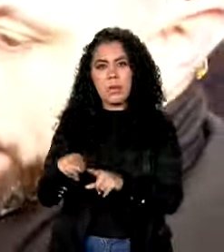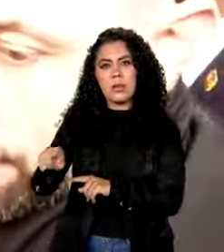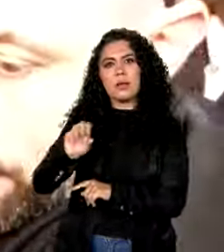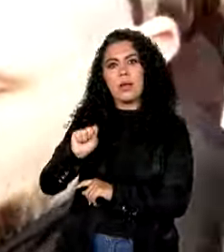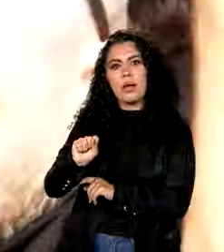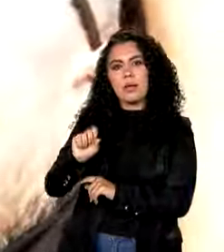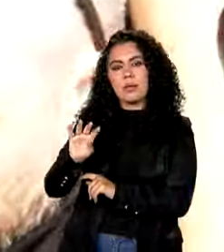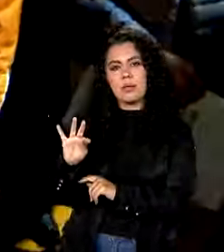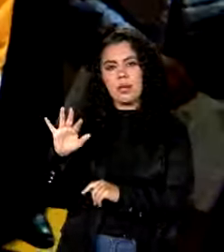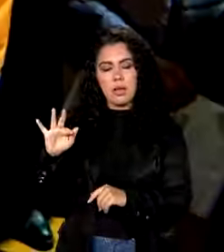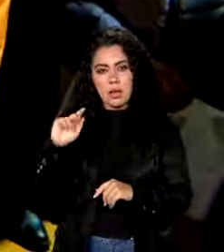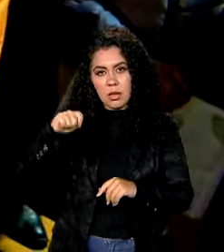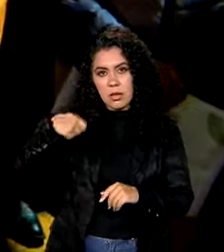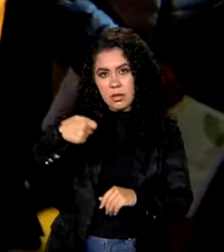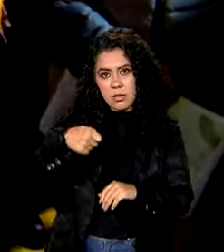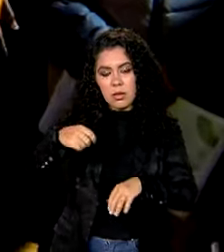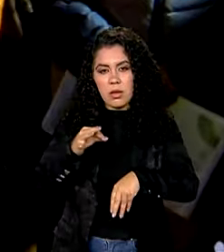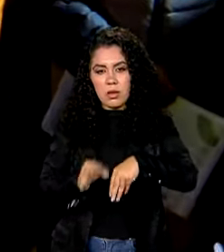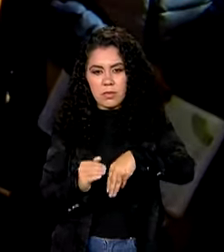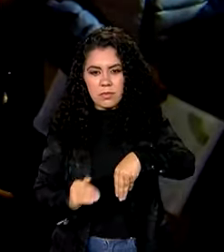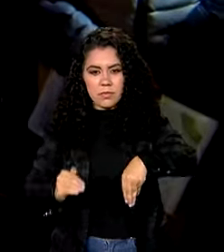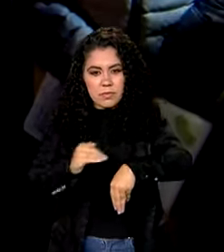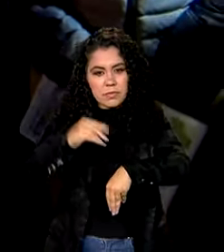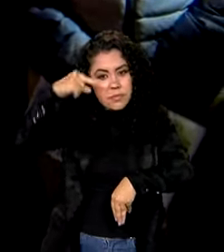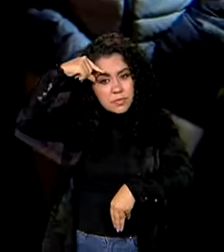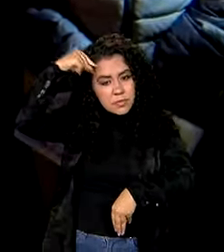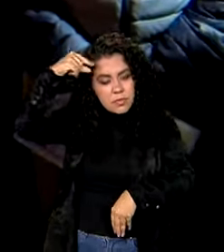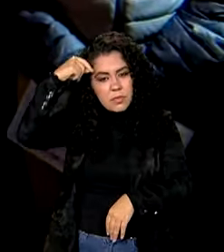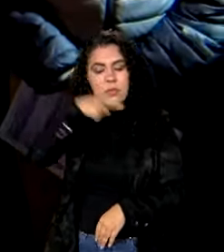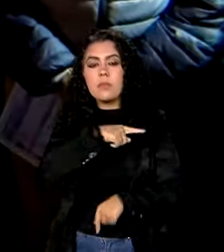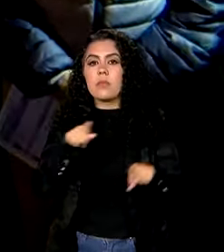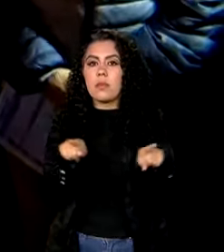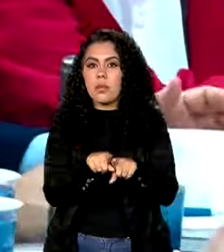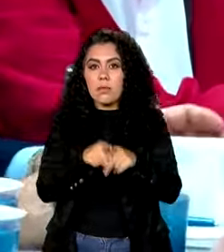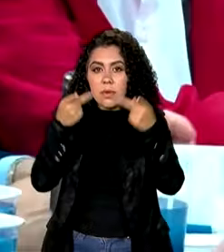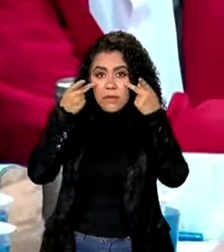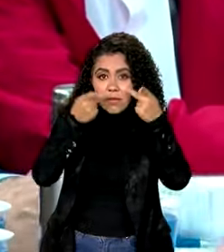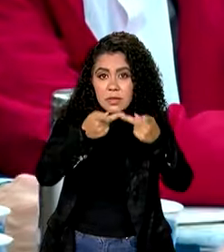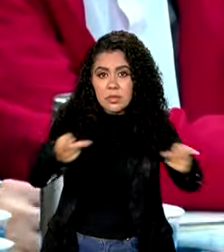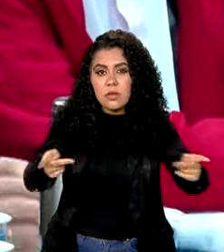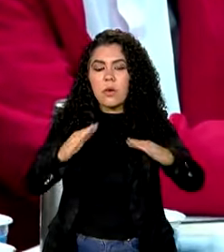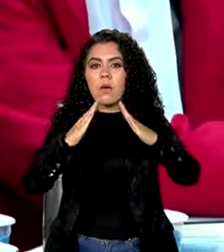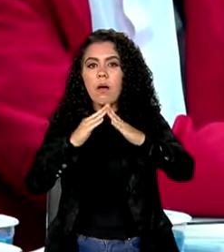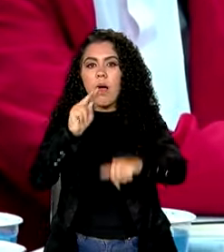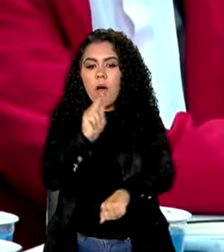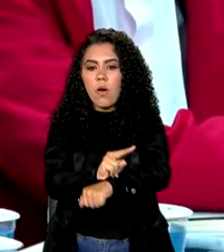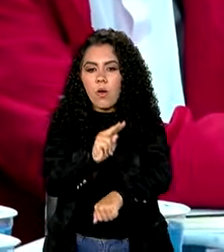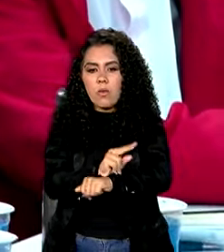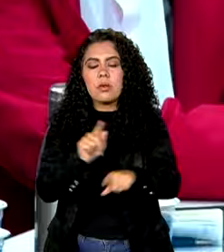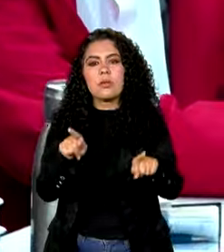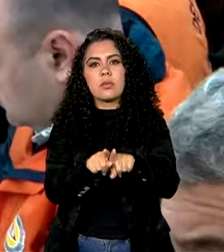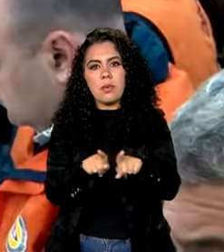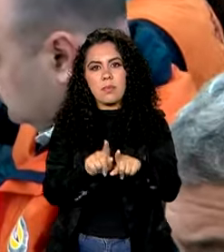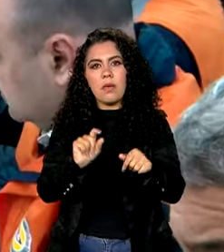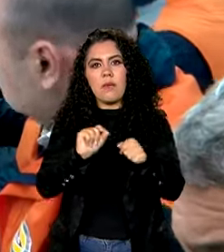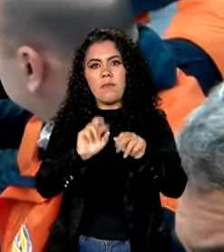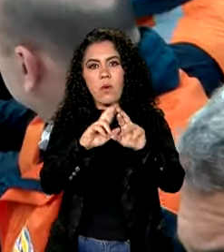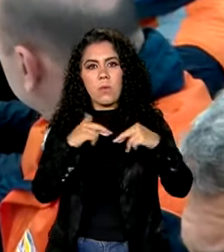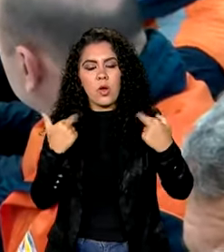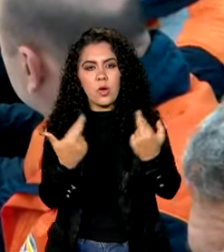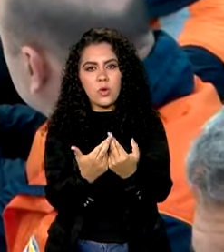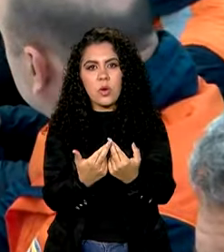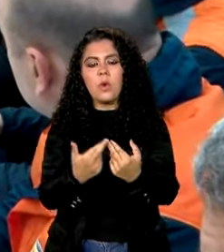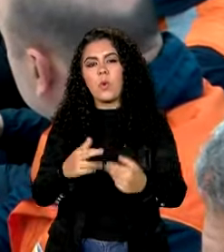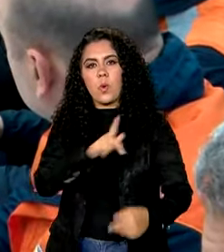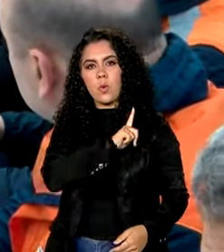Luiz Roberto Barroso. Pela manhã, o presidente visitou um abrigo da cidade e, na sequência, se reuniu com o governador do Rio Grande